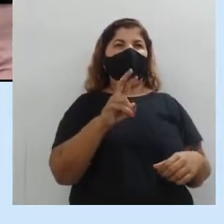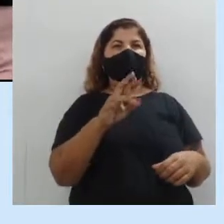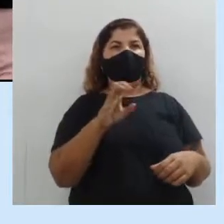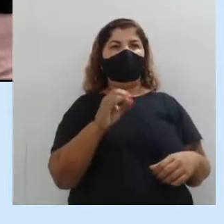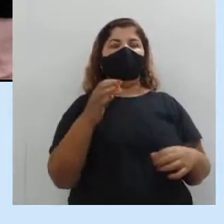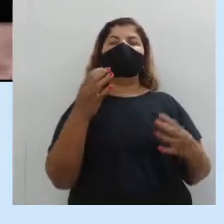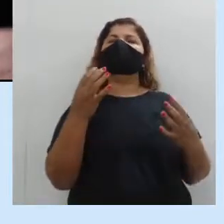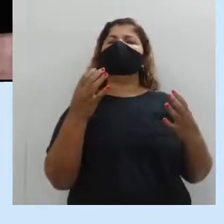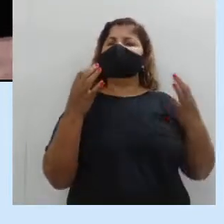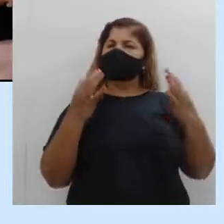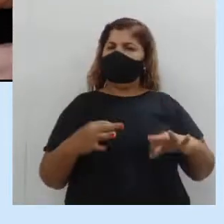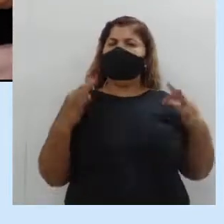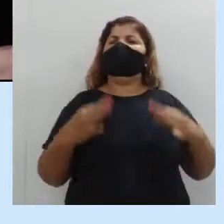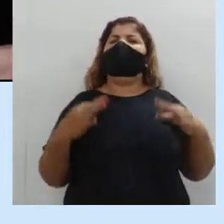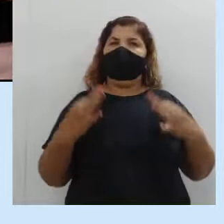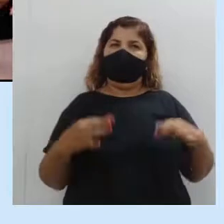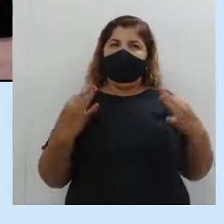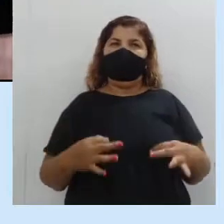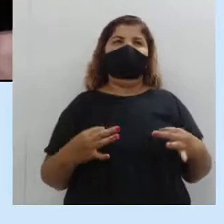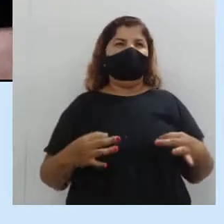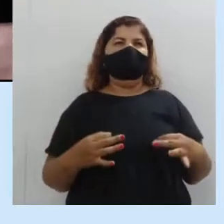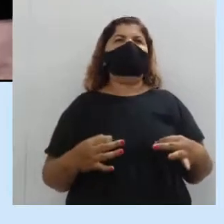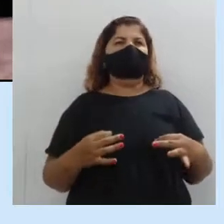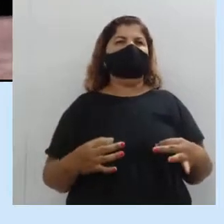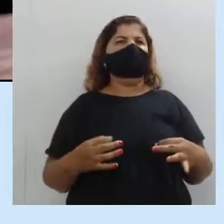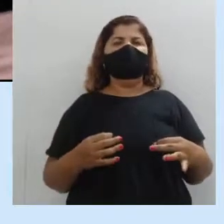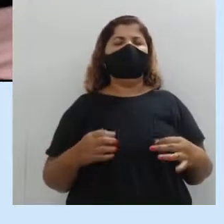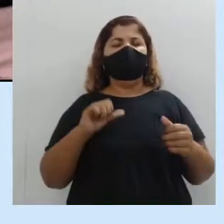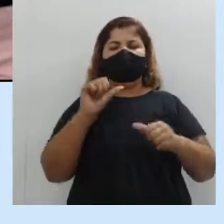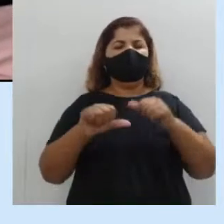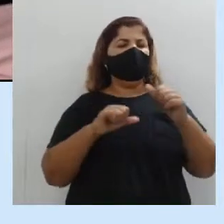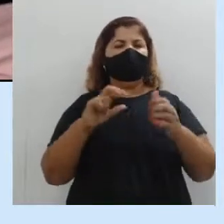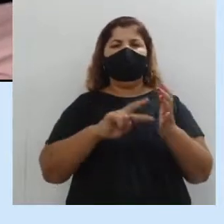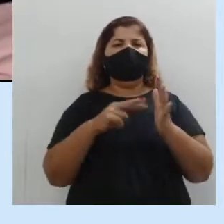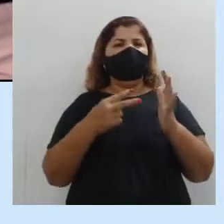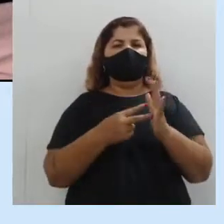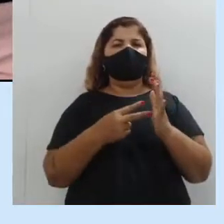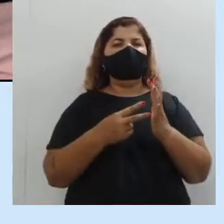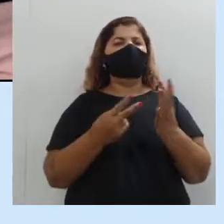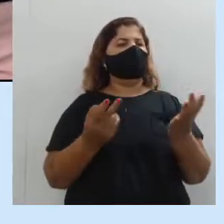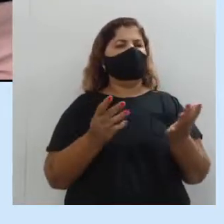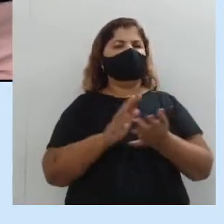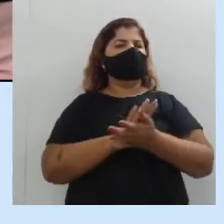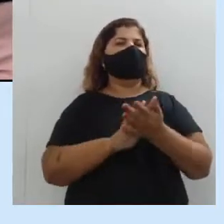certamente, sem qualquer prejuízo de sentido. Eu posso fazer isso?